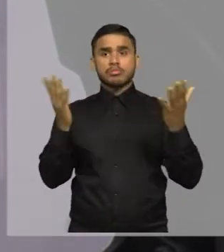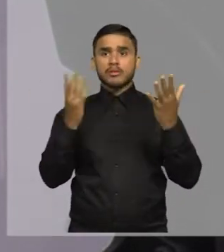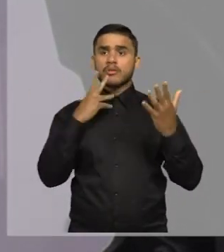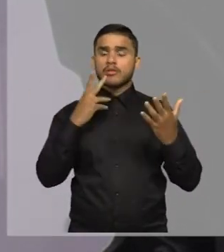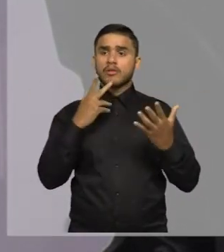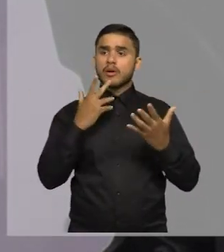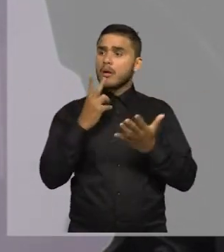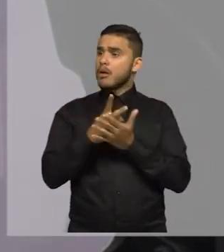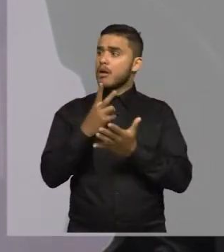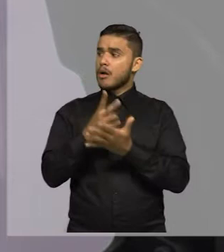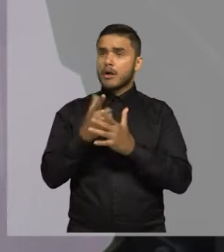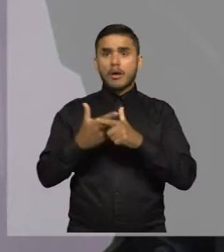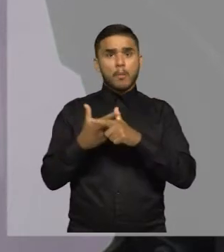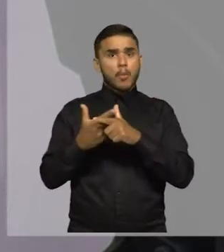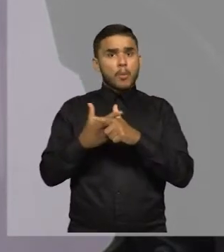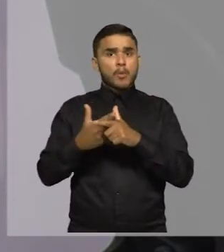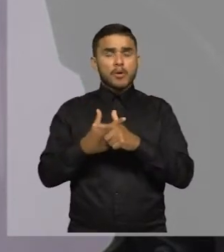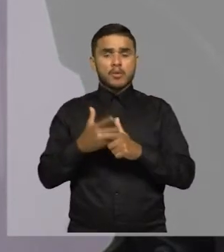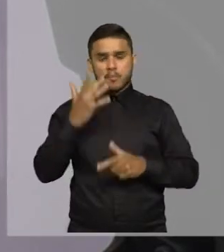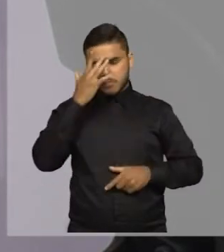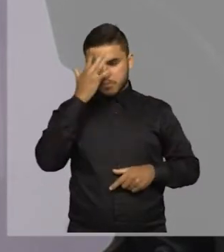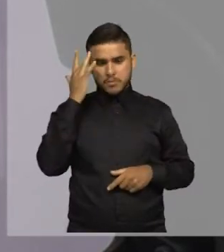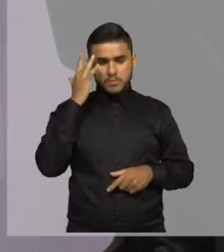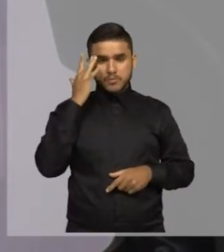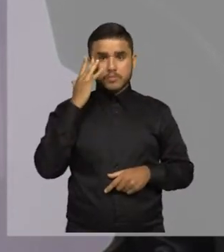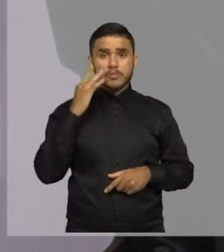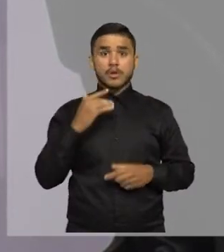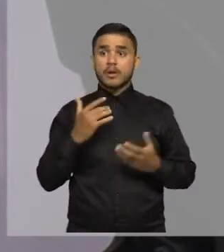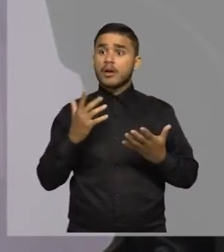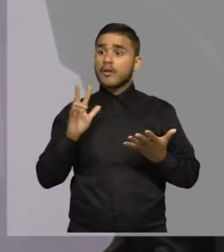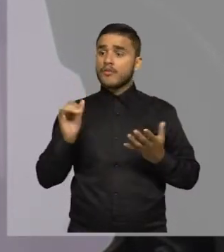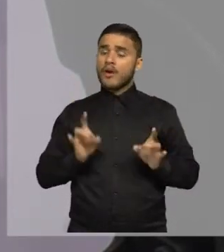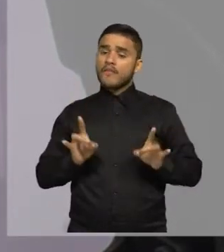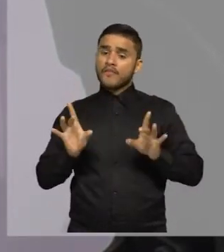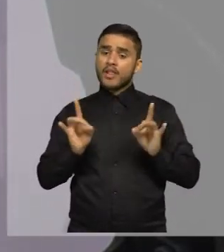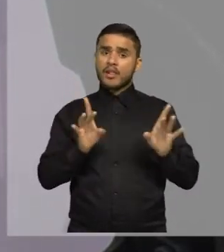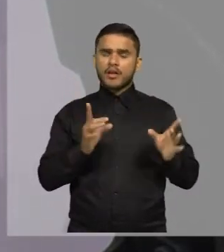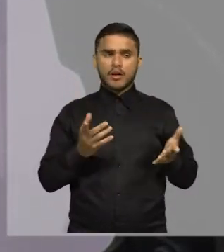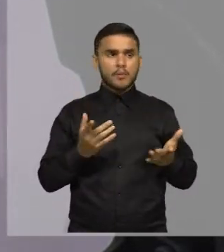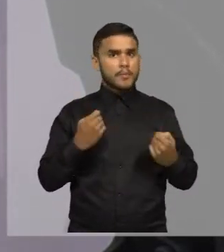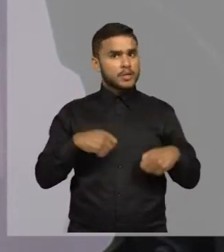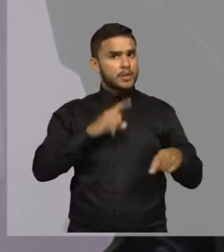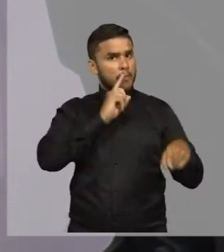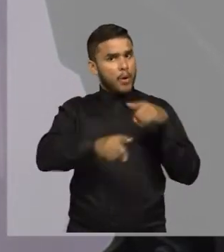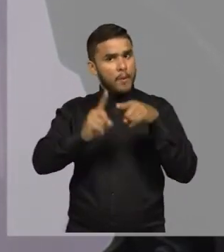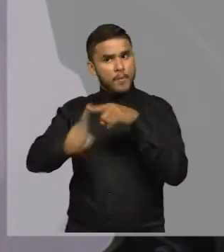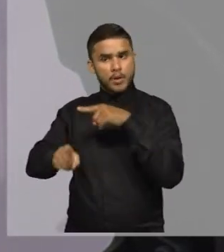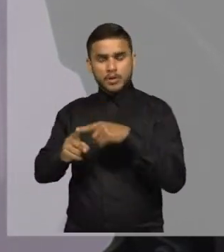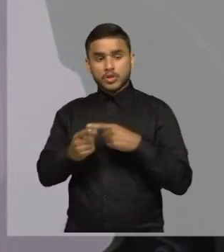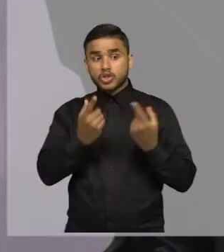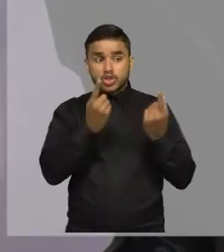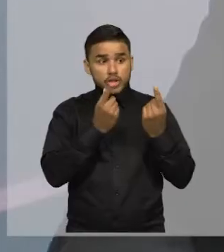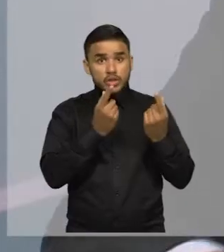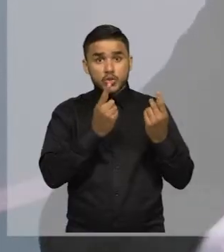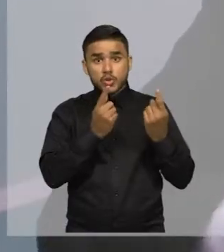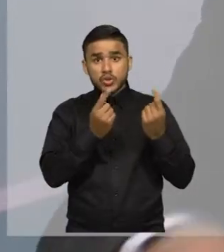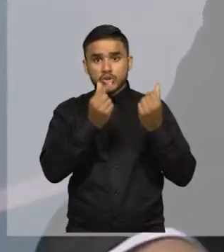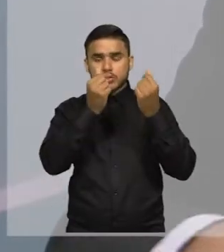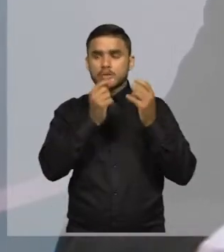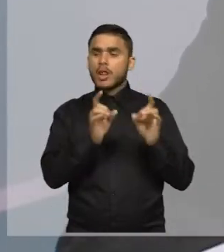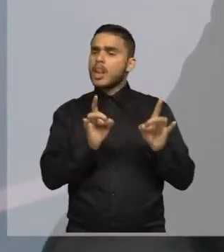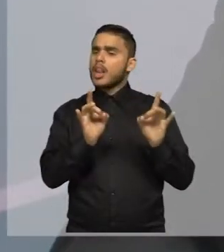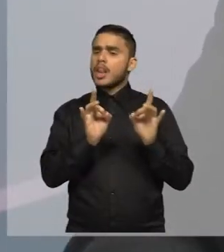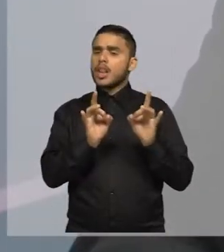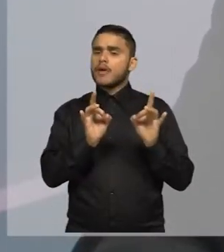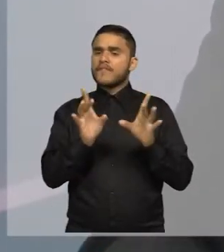morro acima. Se você tem a demanda, o sujeito dá um jeito de ofertar. Então você tinha que coibir a demanda. Não, todo mundo pode fumar e